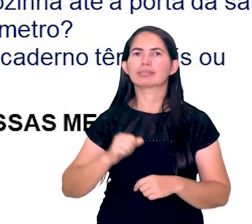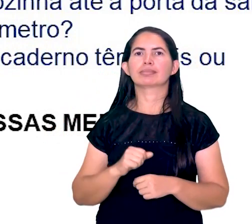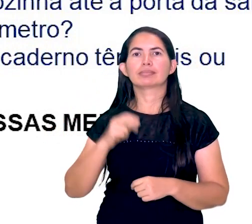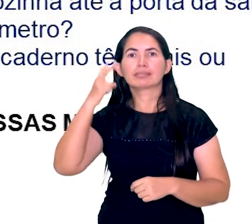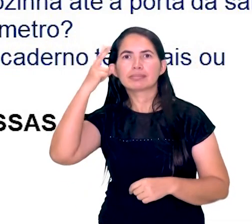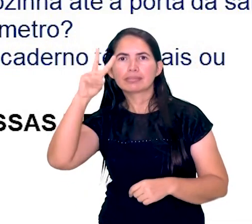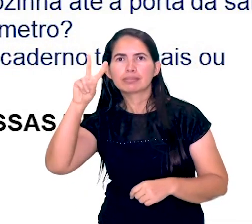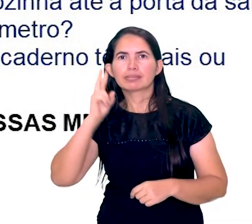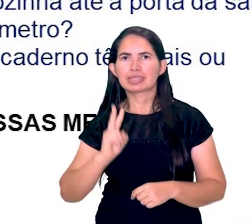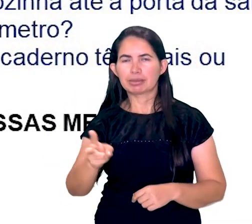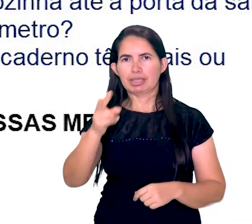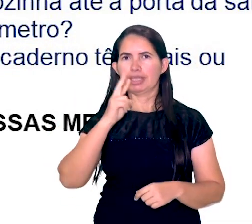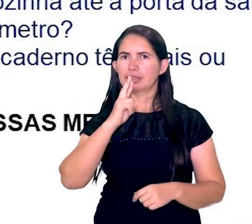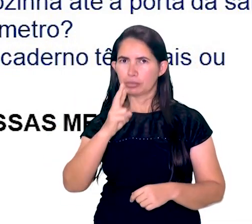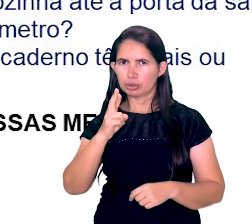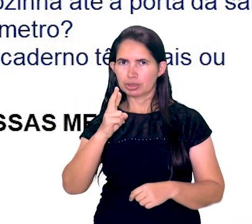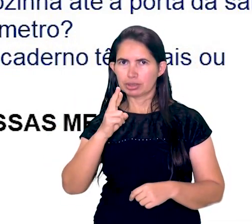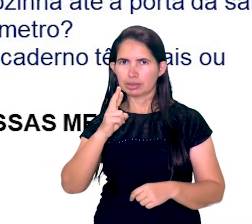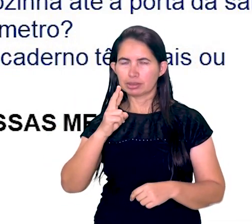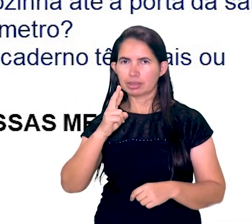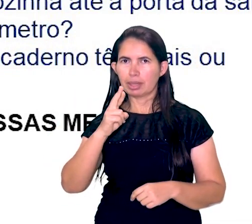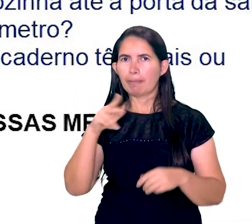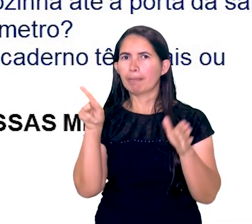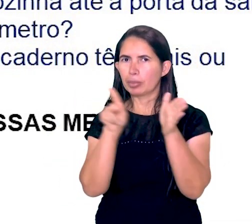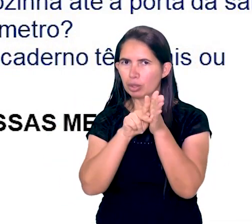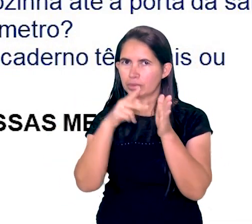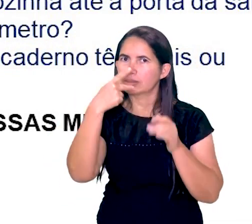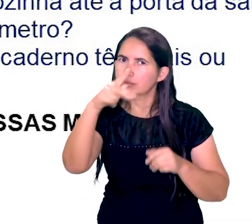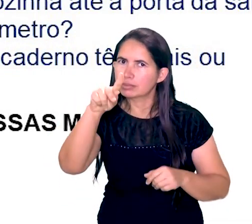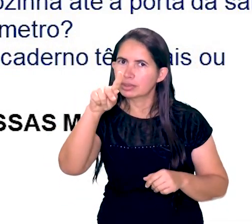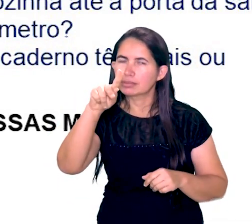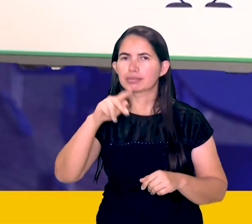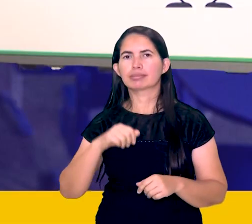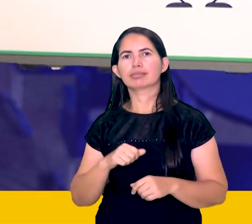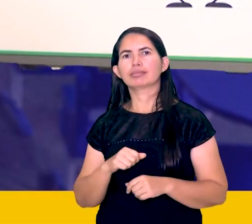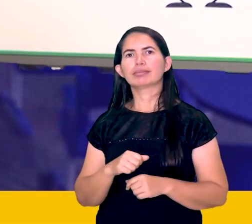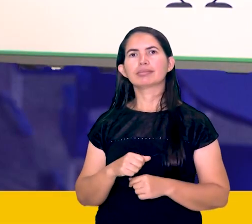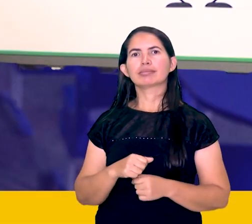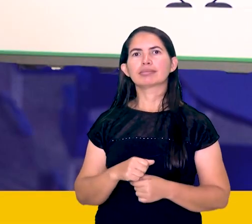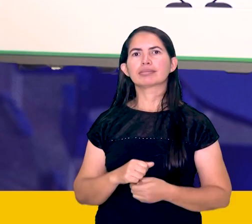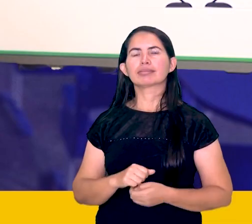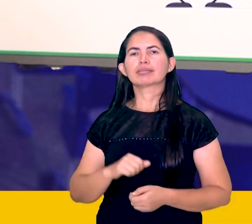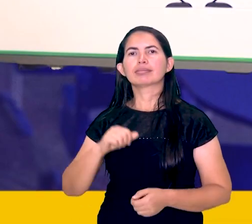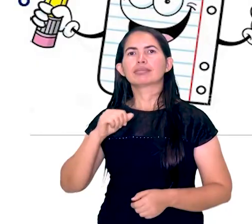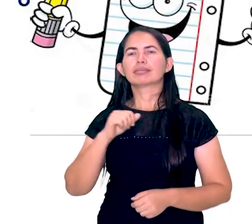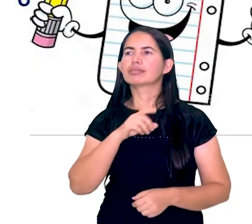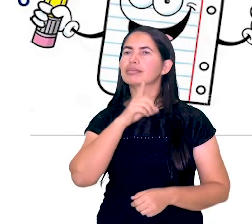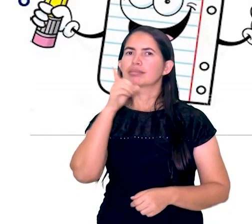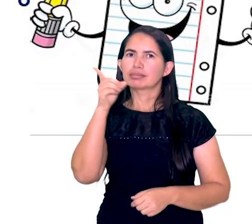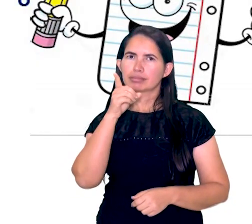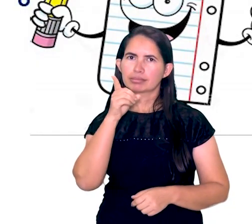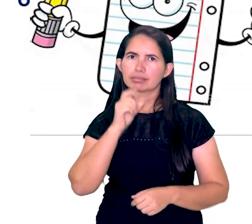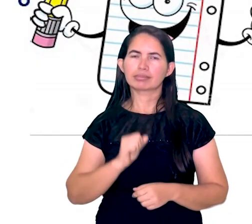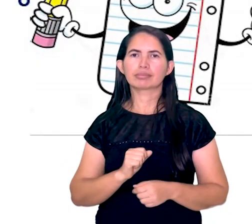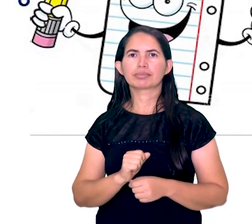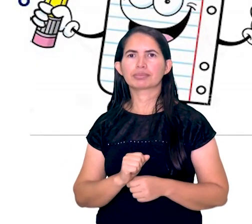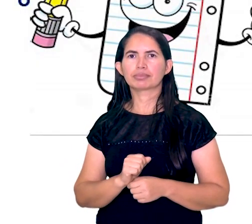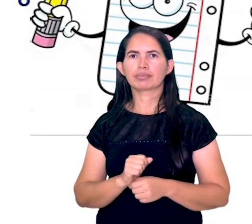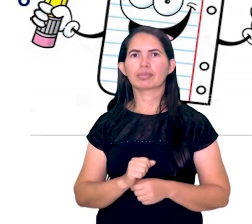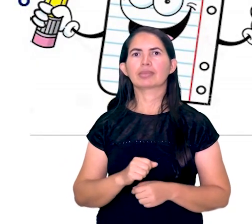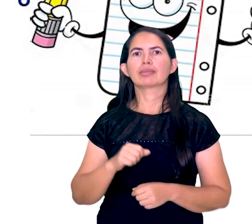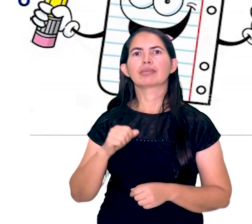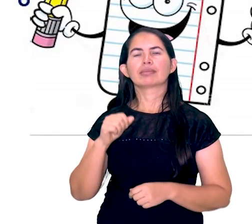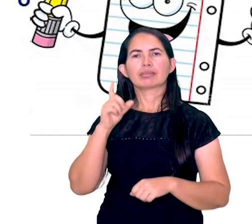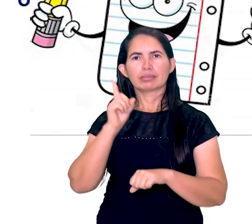Lembrando, ó, sempre respostas pessoais. E aí? Aqui,